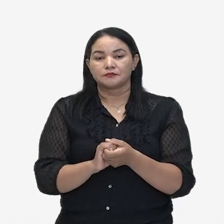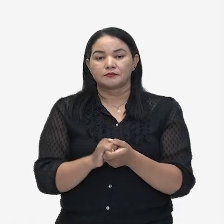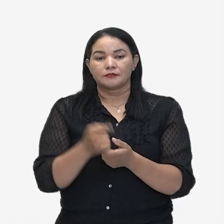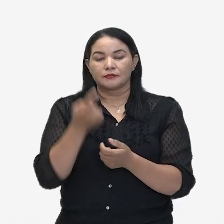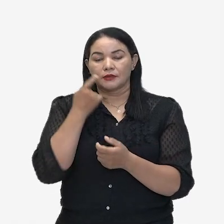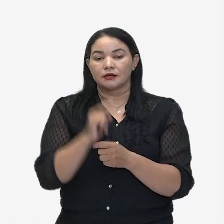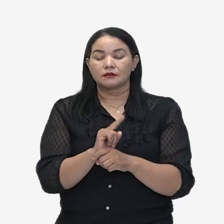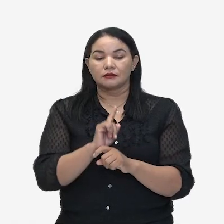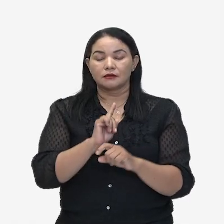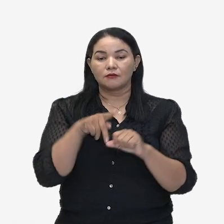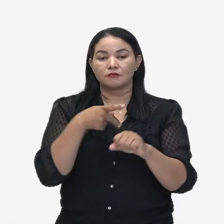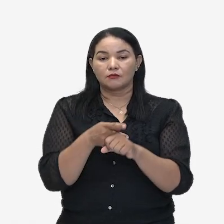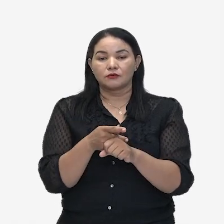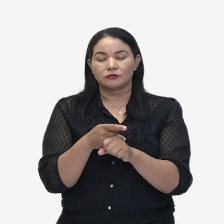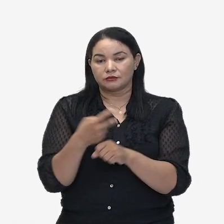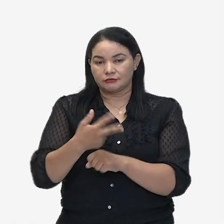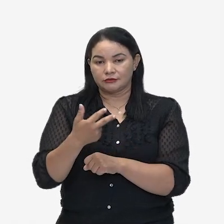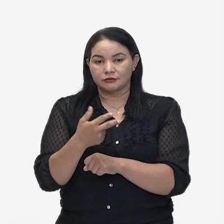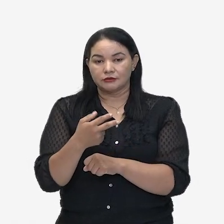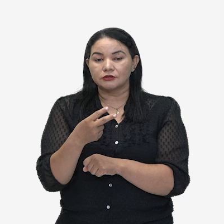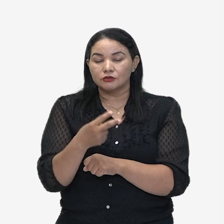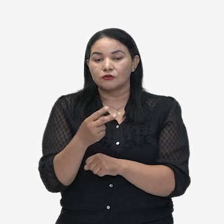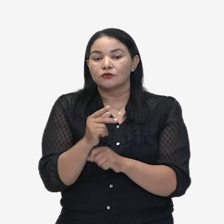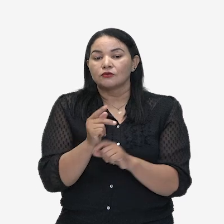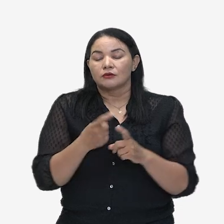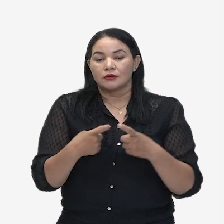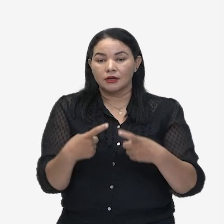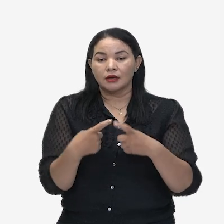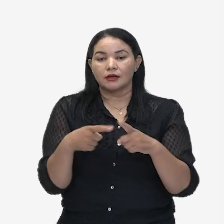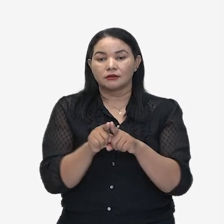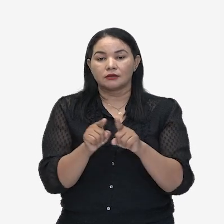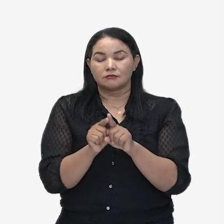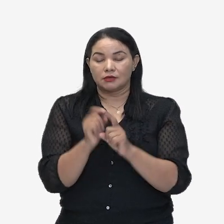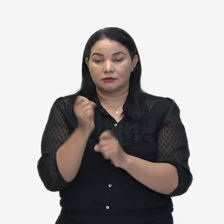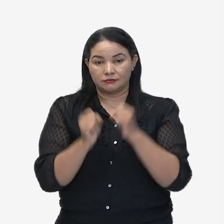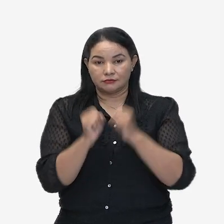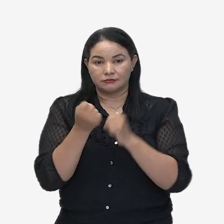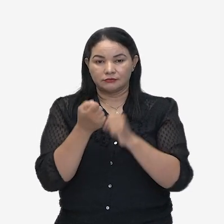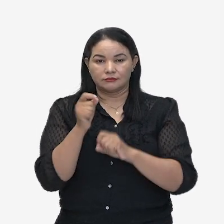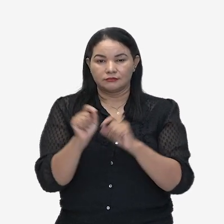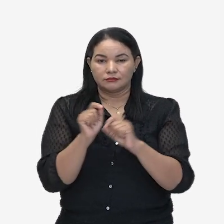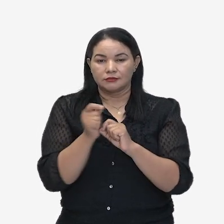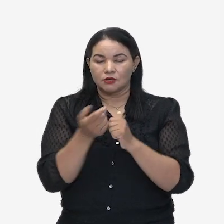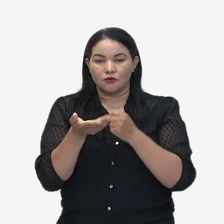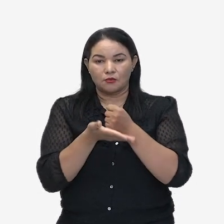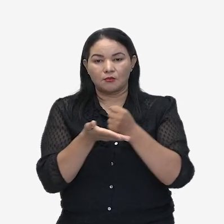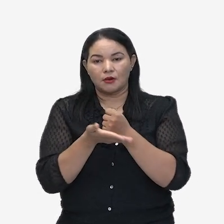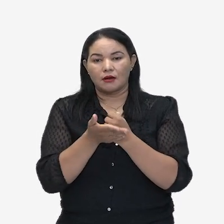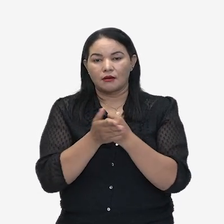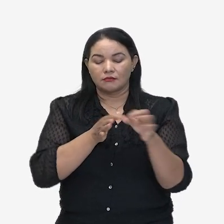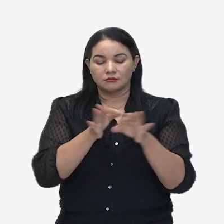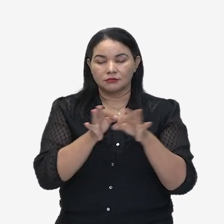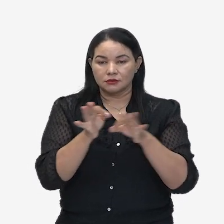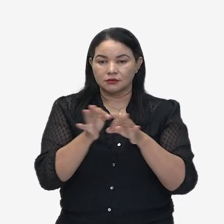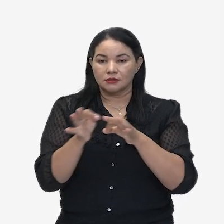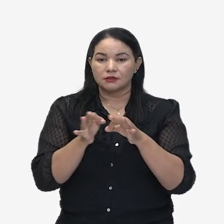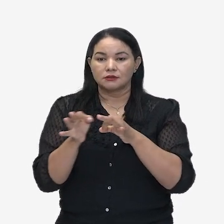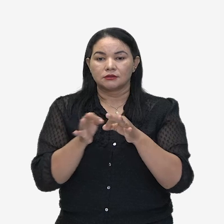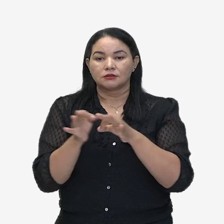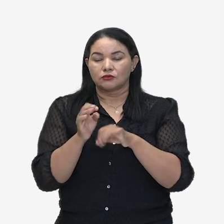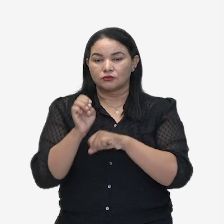Segunda Guerra Mundial, a industrialização nesses países ela foi baseada no